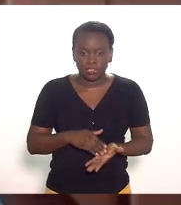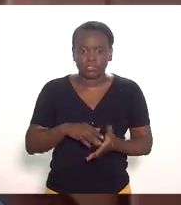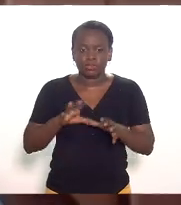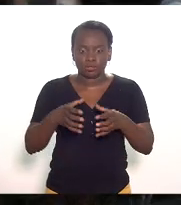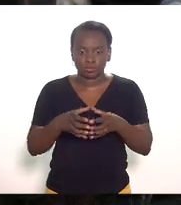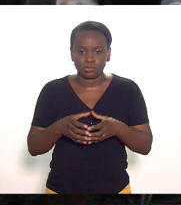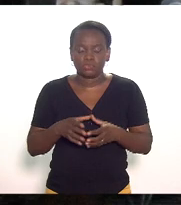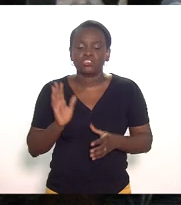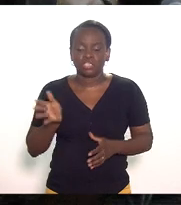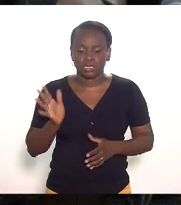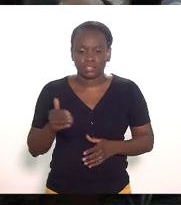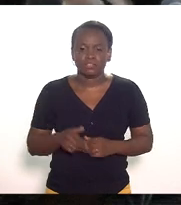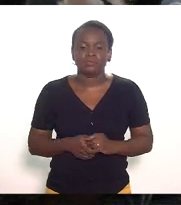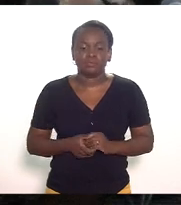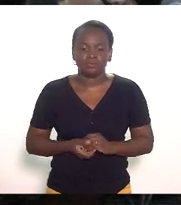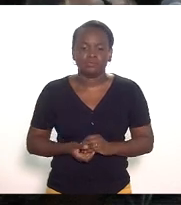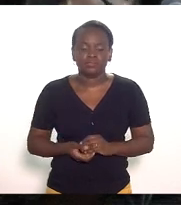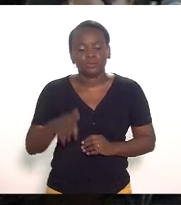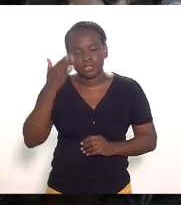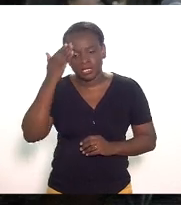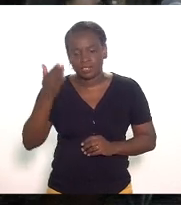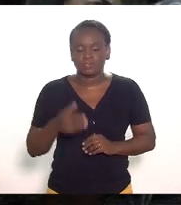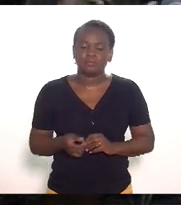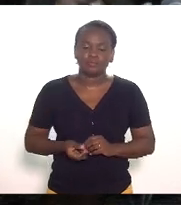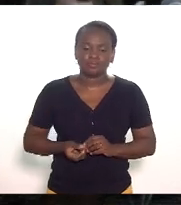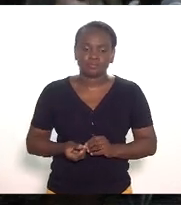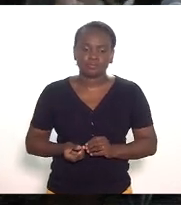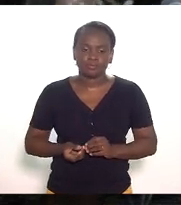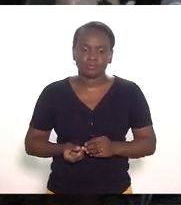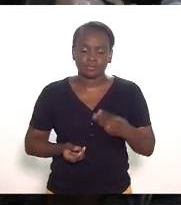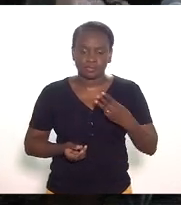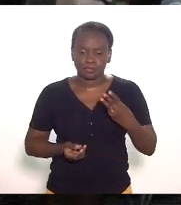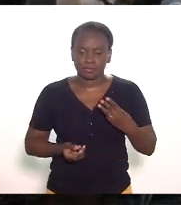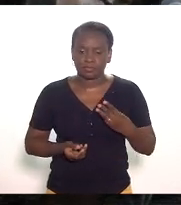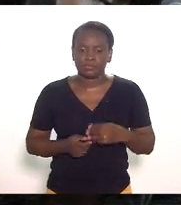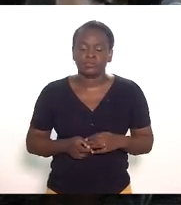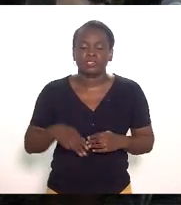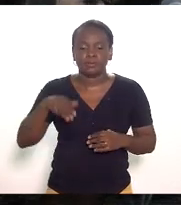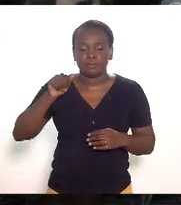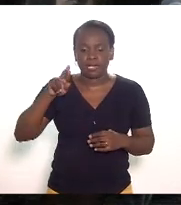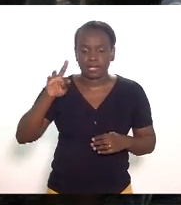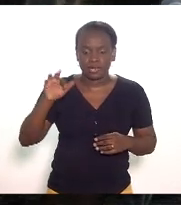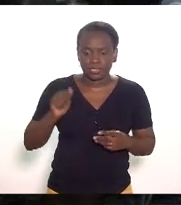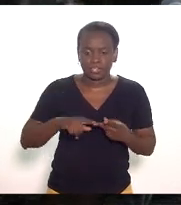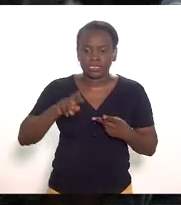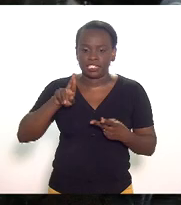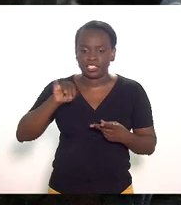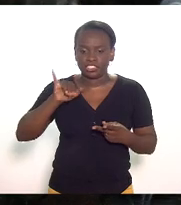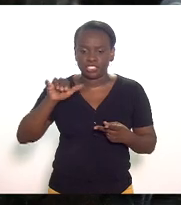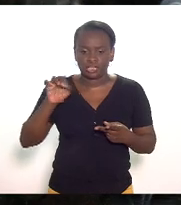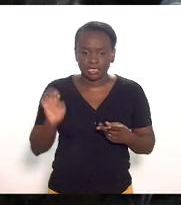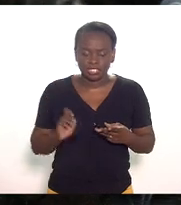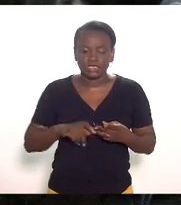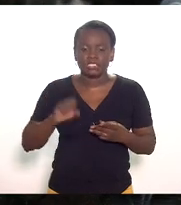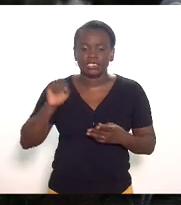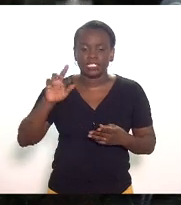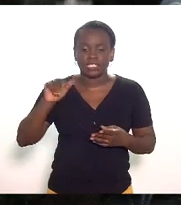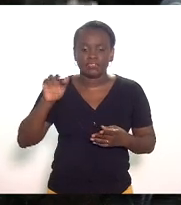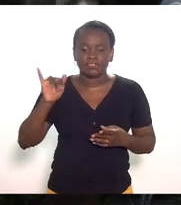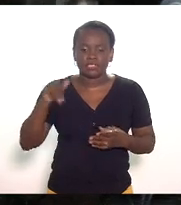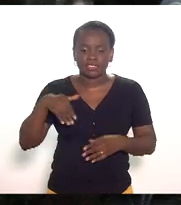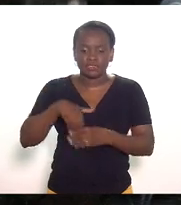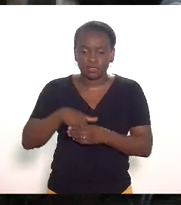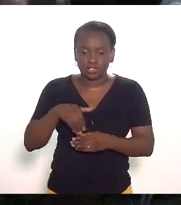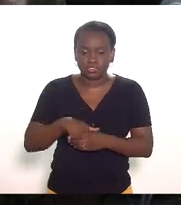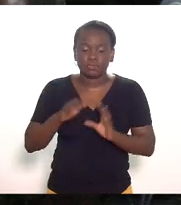grupo. Já está. Ah, ok, obrigado. É a terceira. Então, deputada Marta, enfermeira e Serafine, para declaração de voto. Antes,